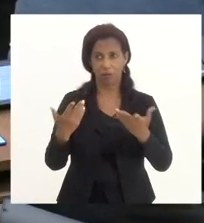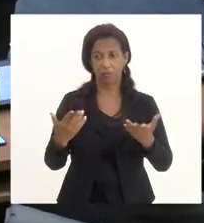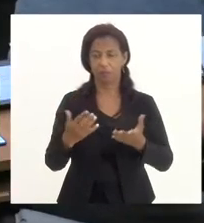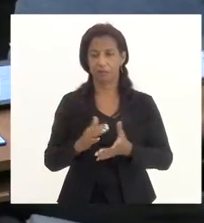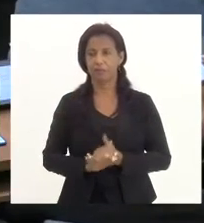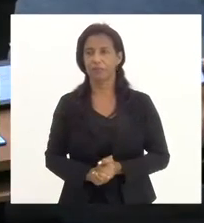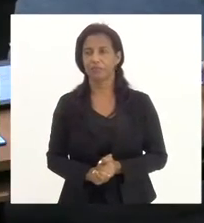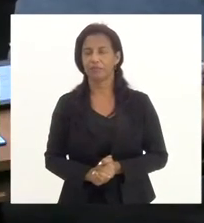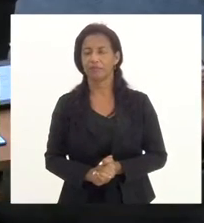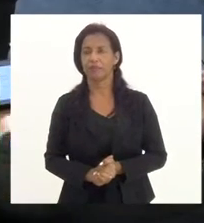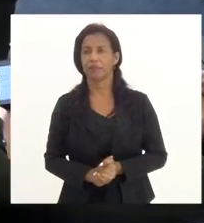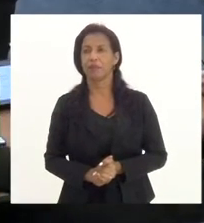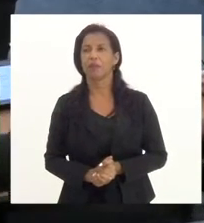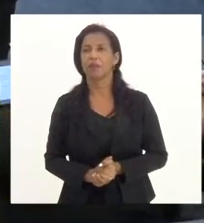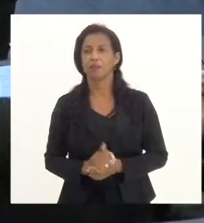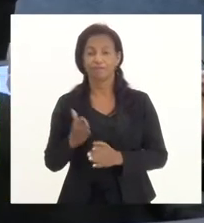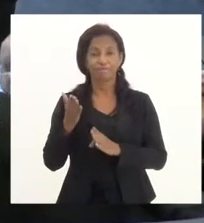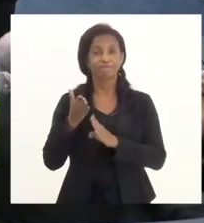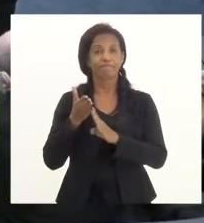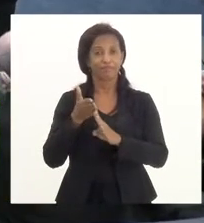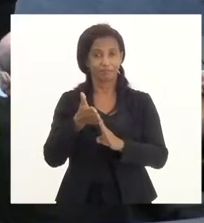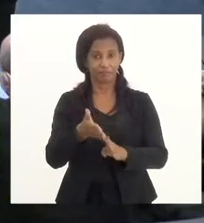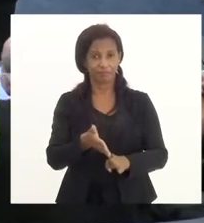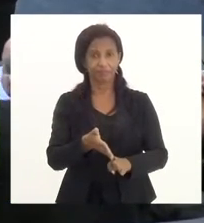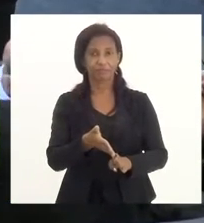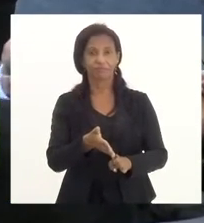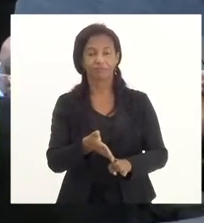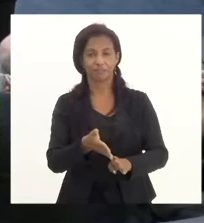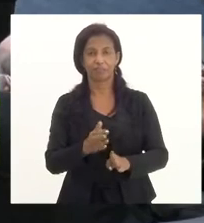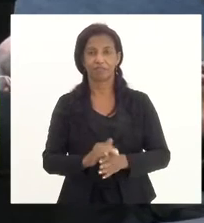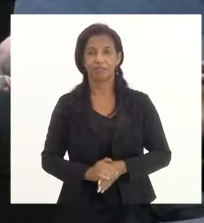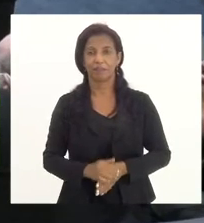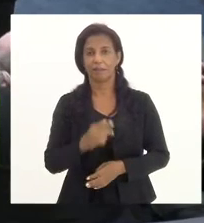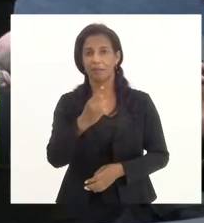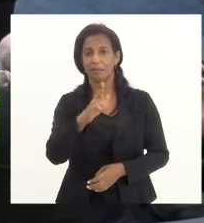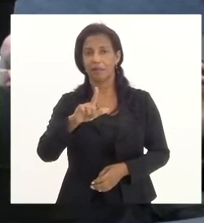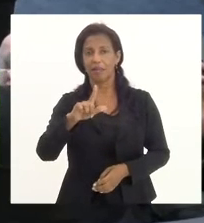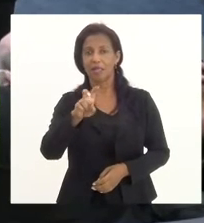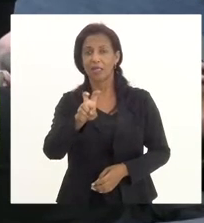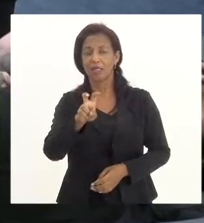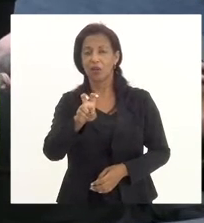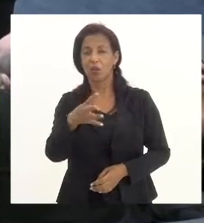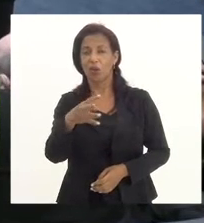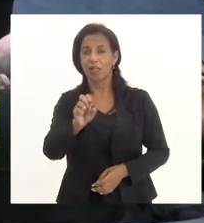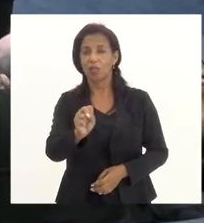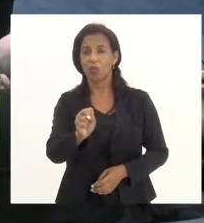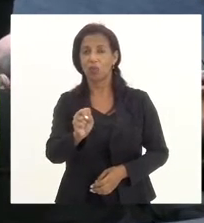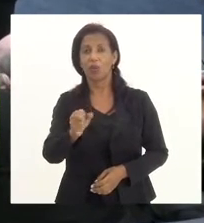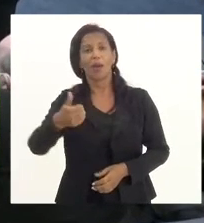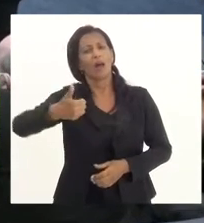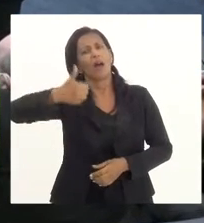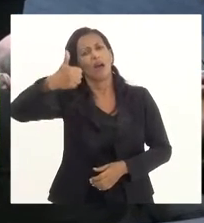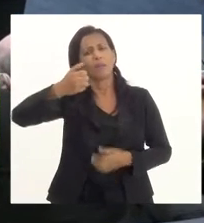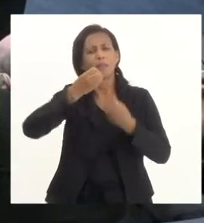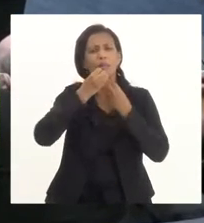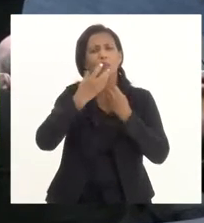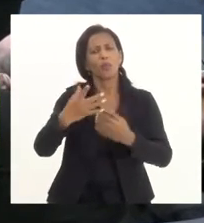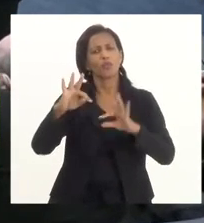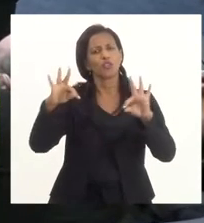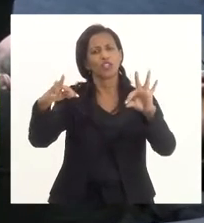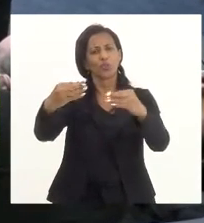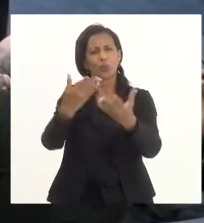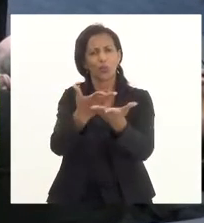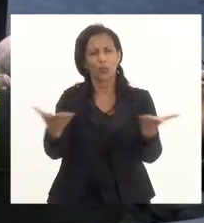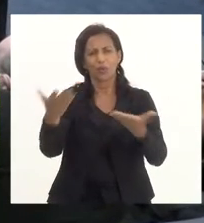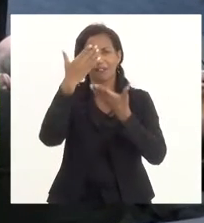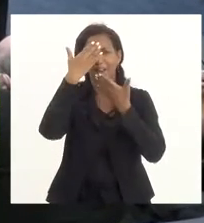hoje especificamente sobre o Perry e 48 e 52 datado com Primeiramente Bom dia a todos e todas